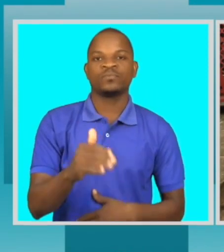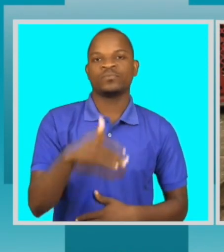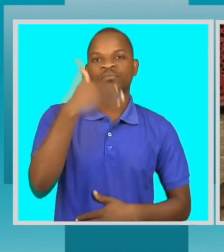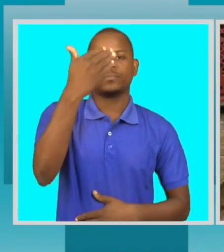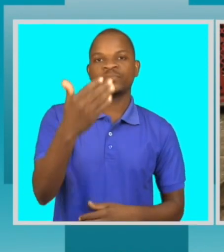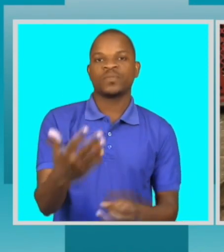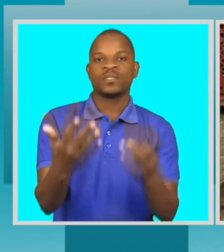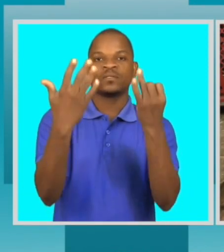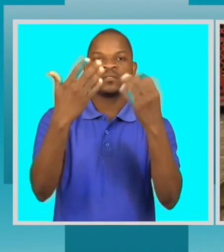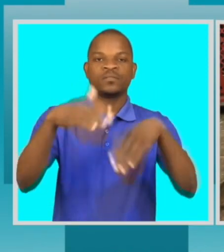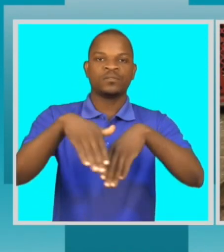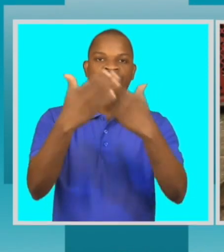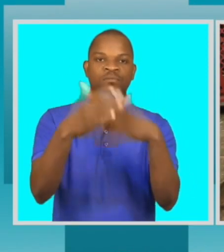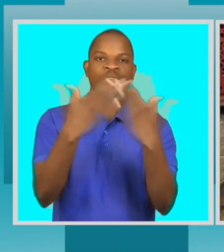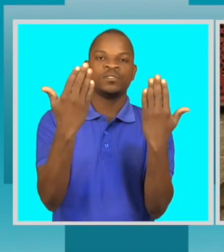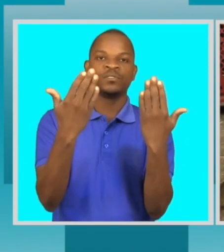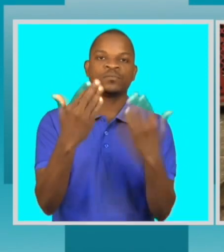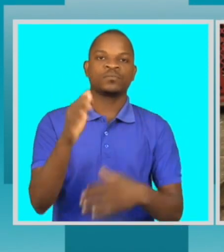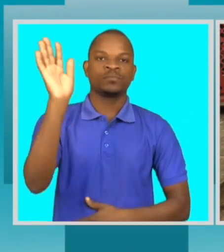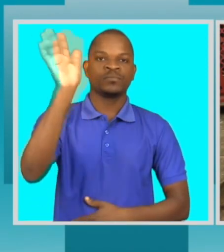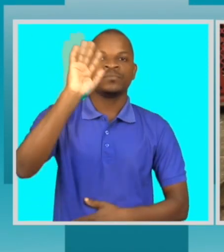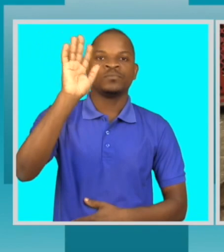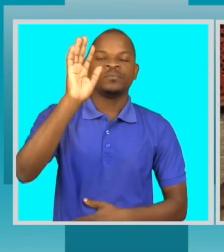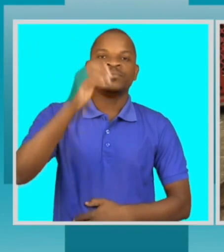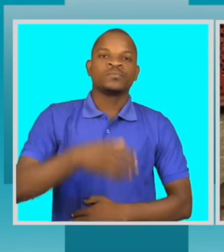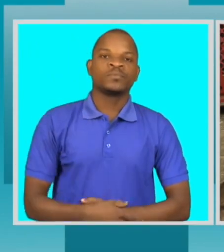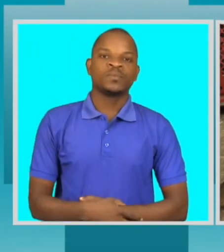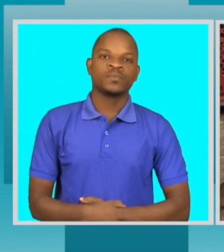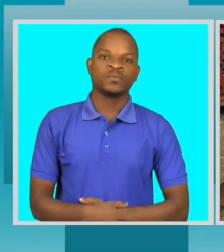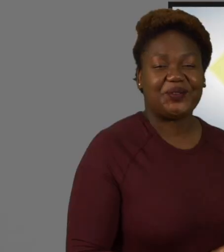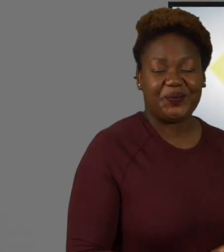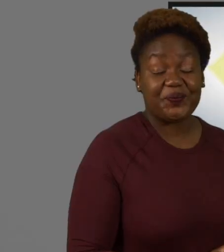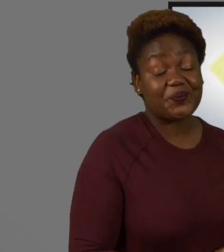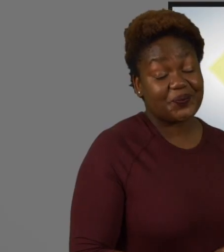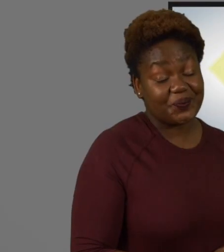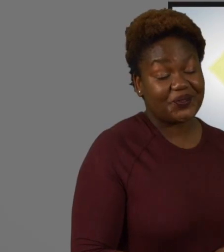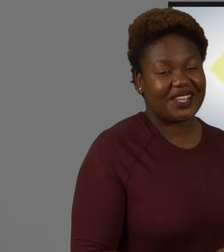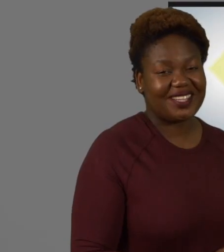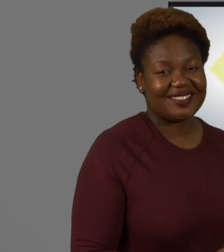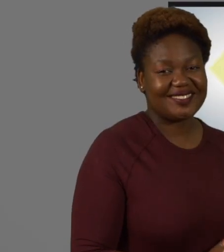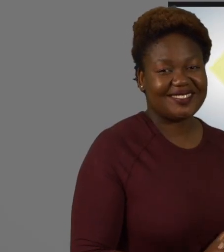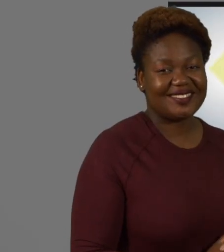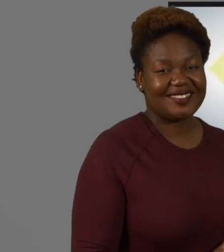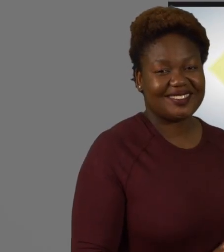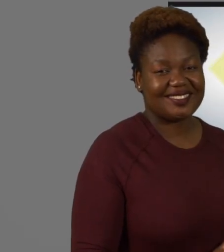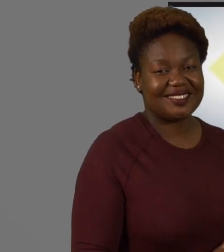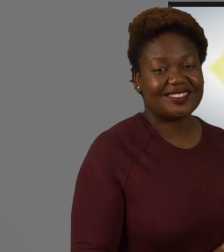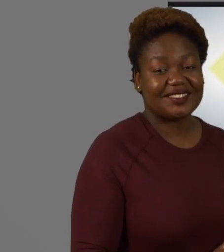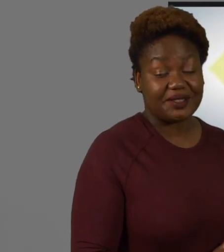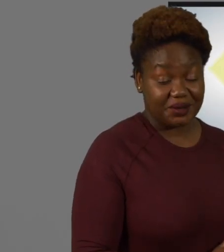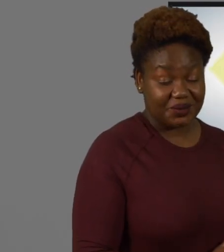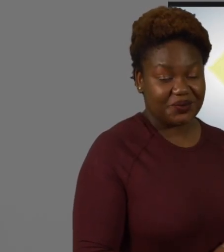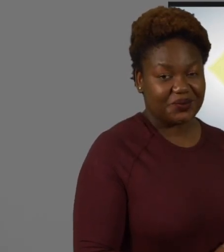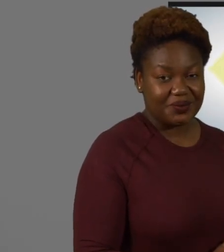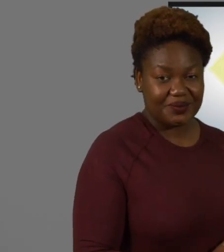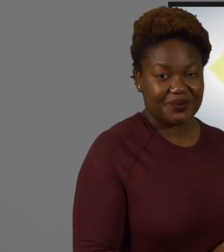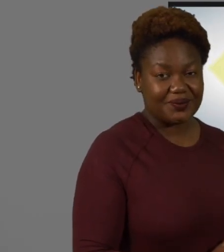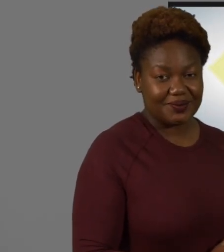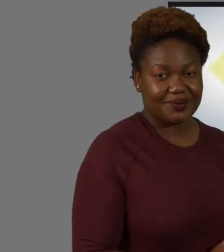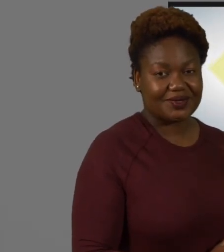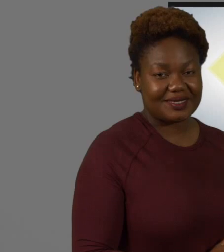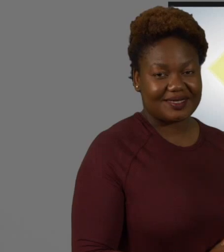nós voltamos daqui a sete dias. Até lá! Na aula de língua de sinais de hoje, aprenda a